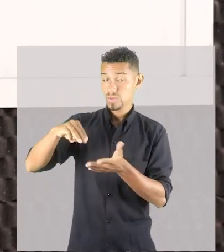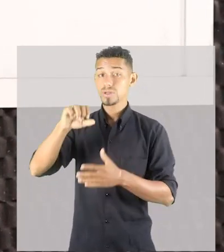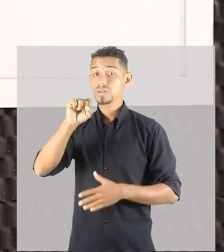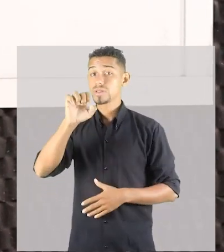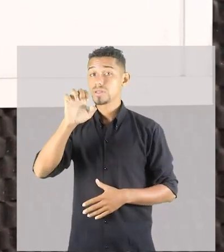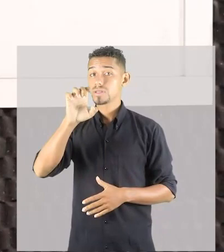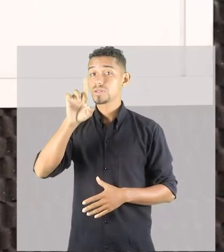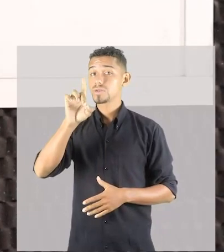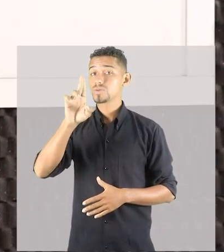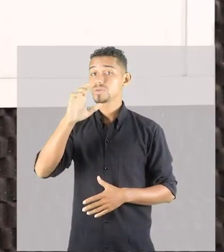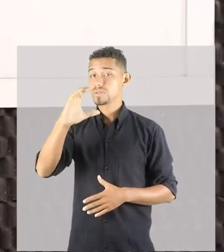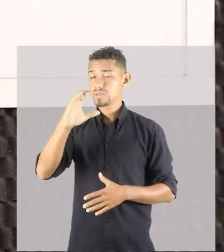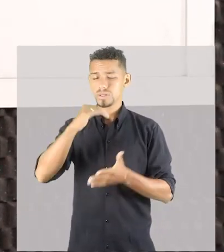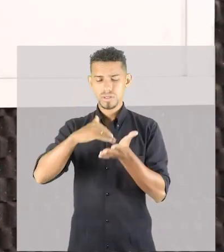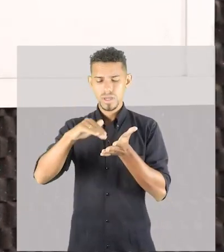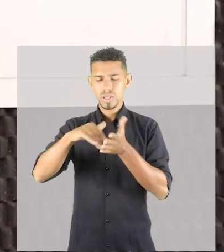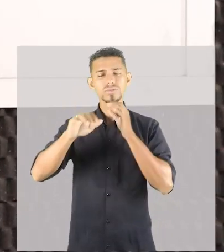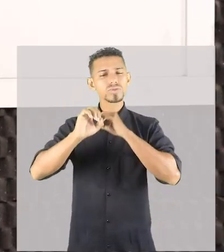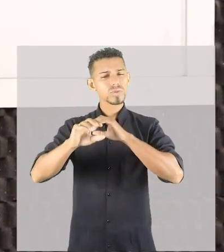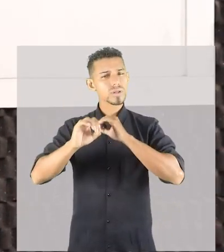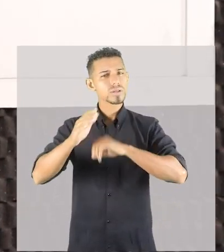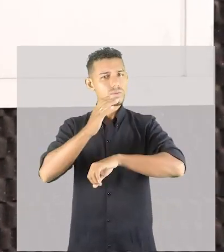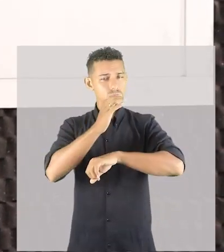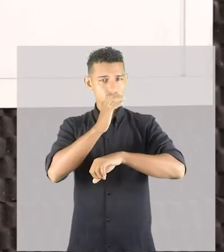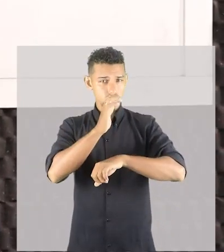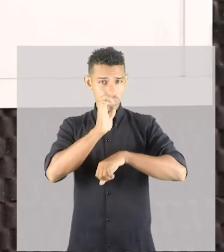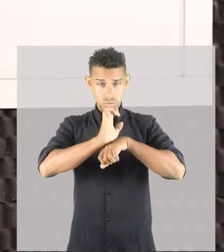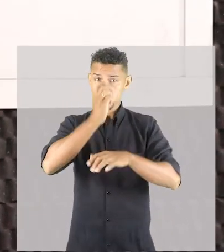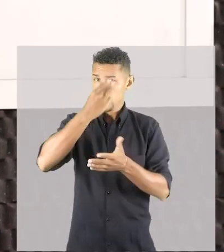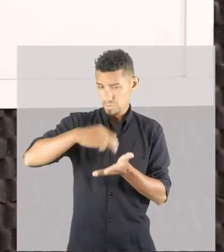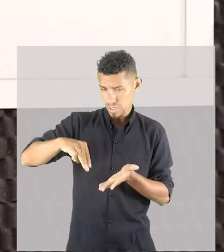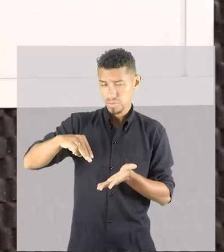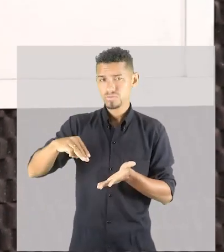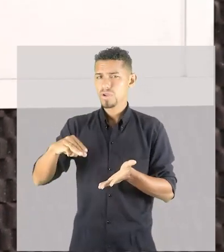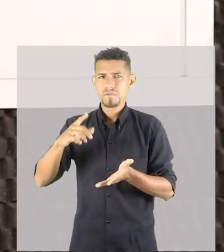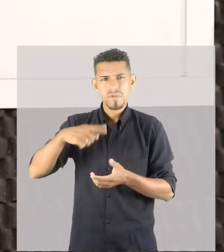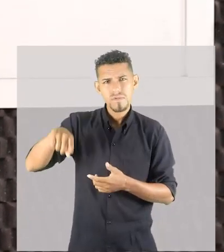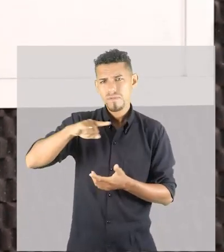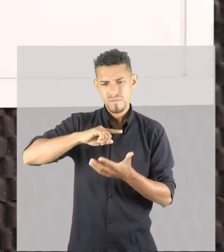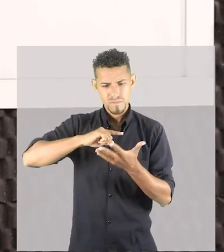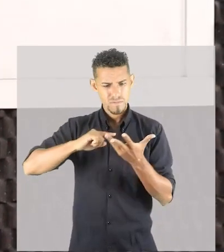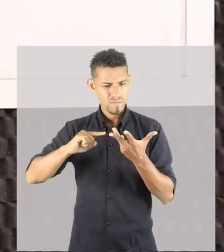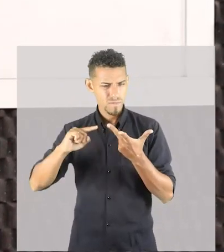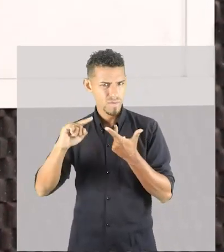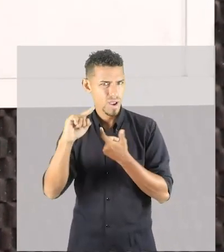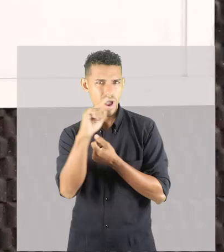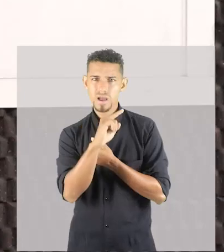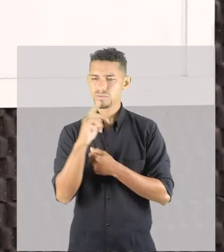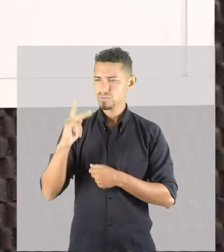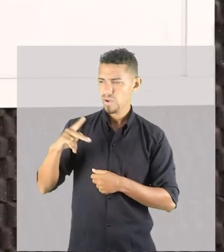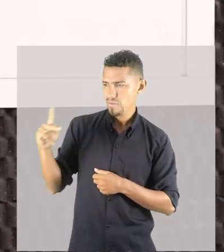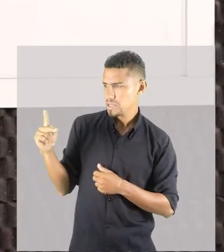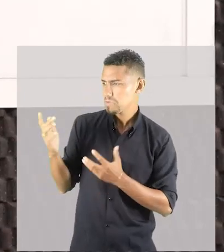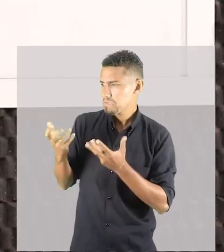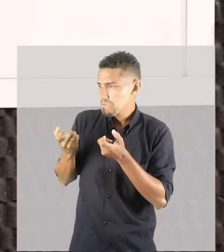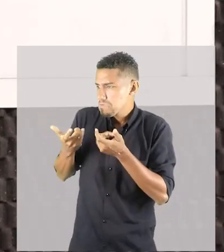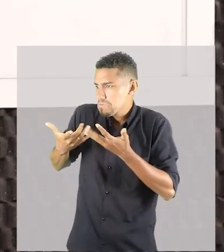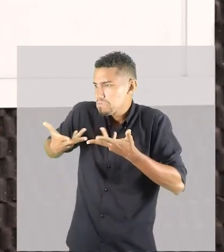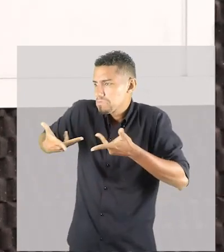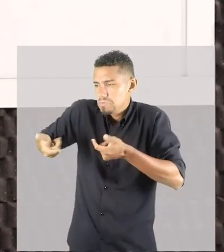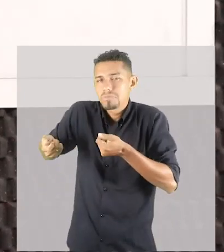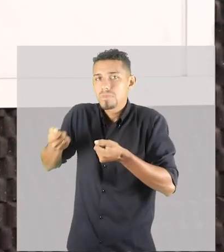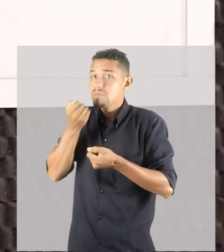SEDUC e você aí está sendo super contemplado com aí vários professores, muito bons e várias aulas